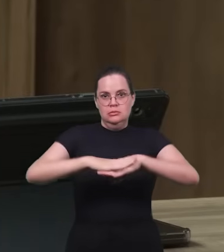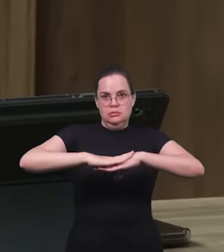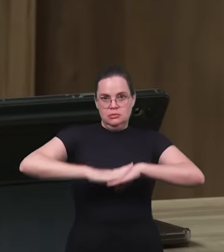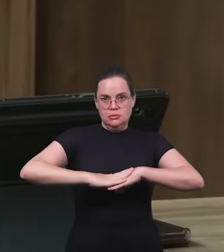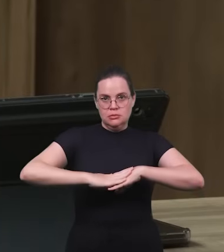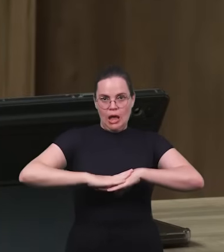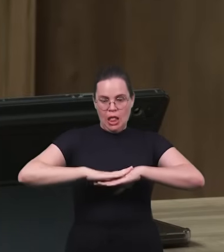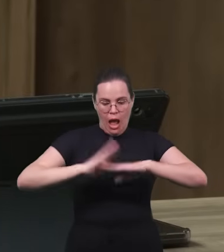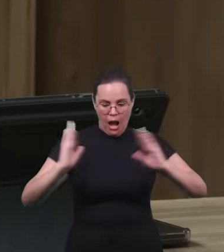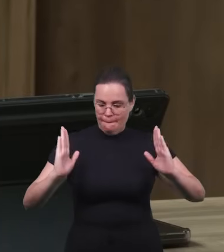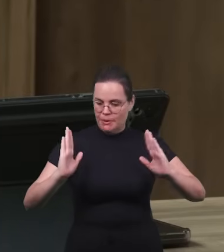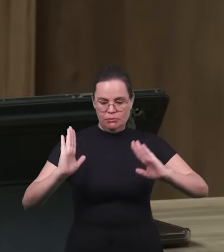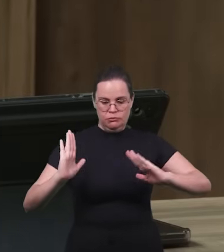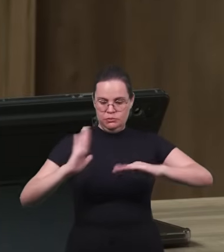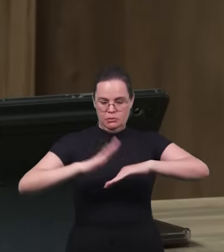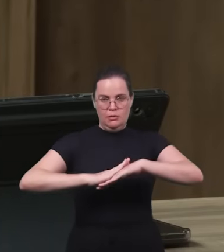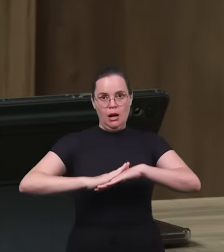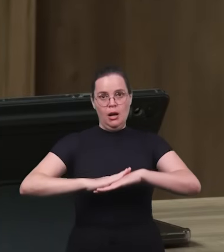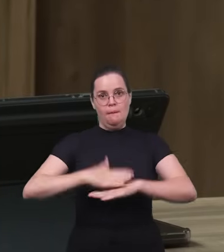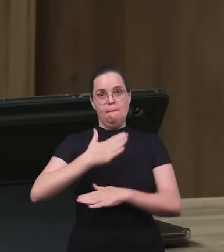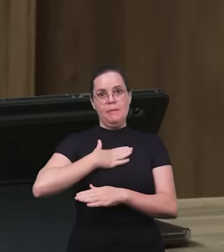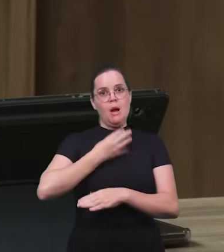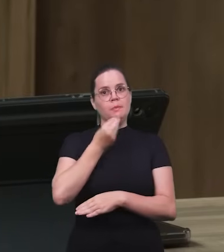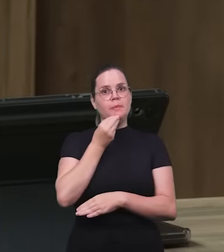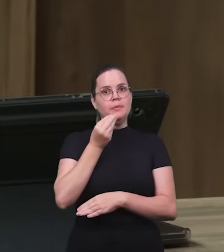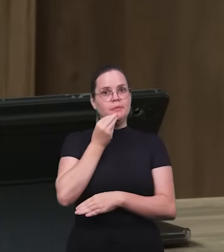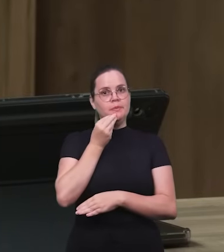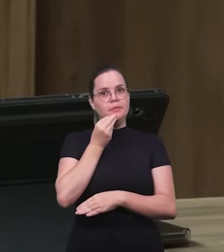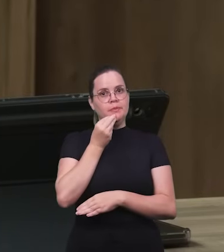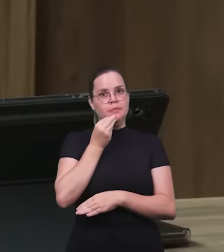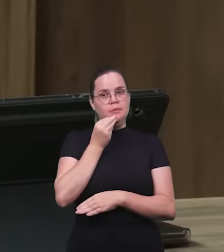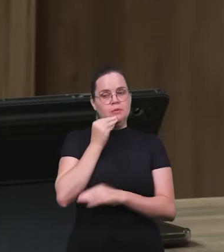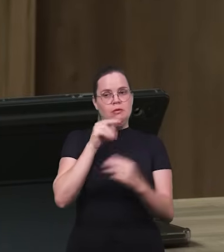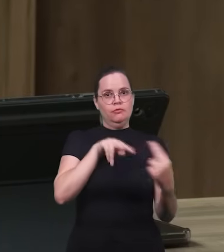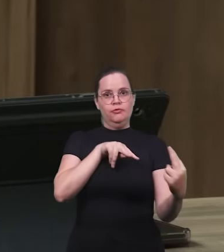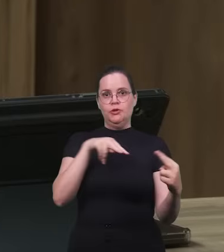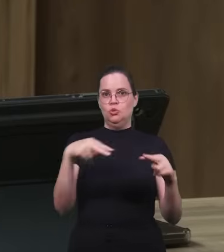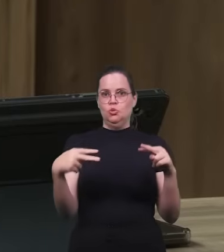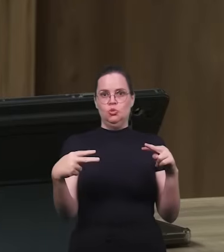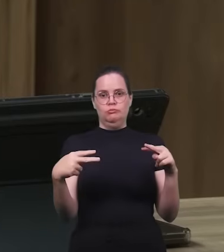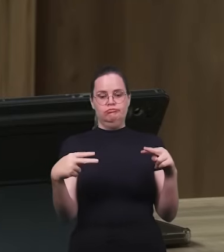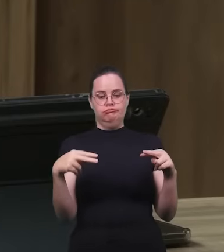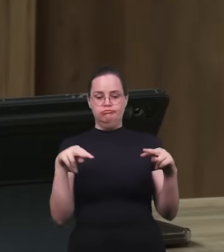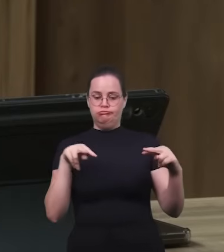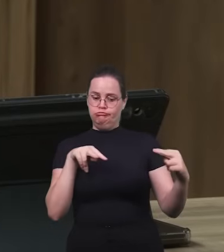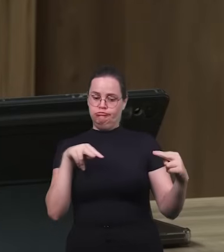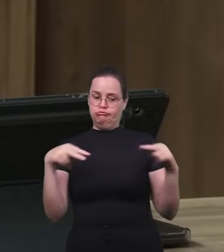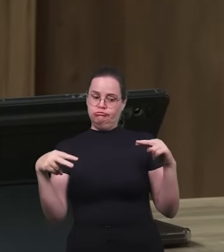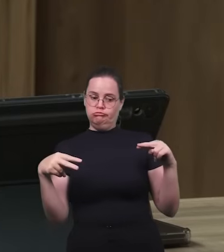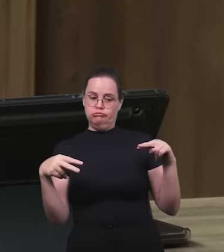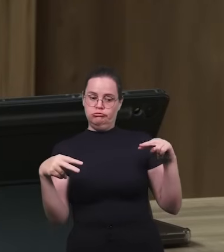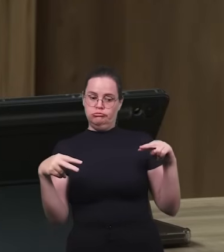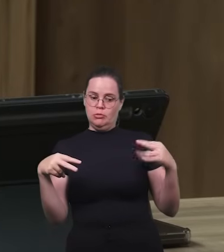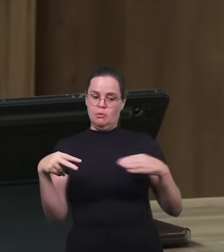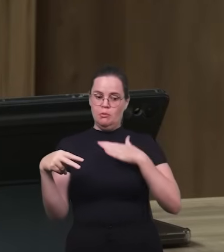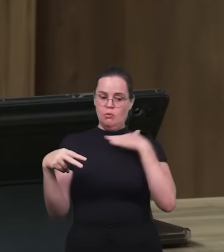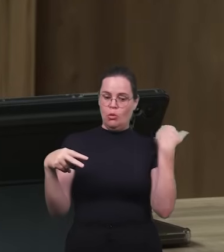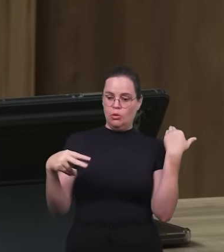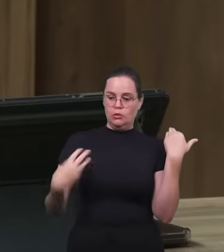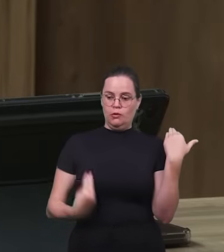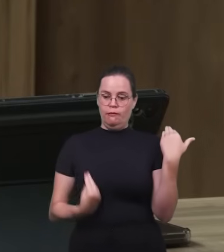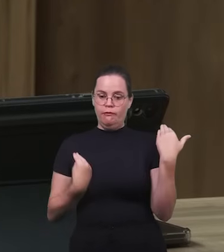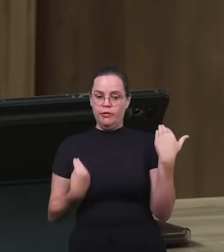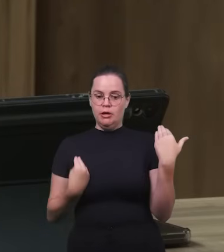tem uma percepção probabilística. Ó. Ele tem duas formas de estar lá dentro, ou vivo ou morto, né?